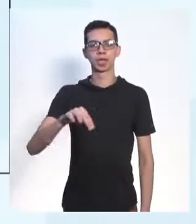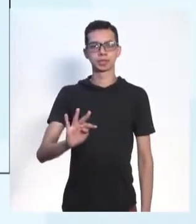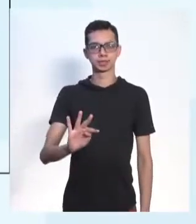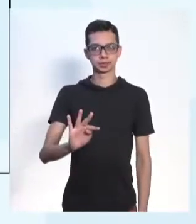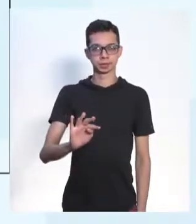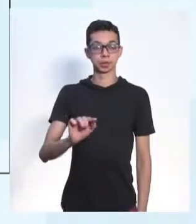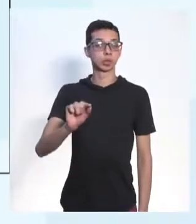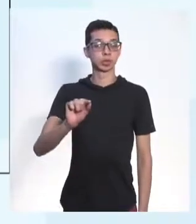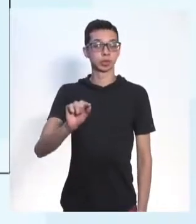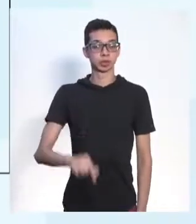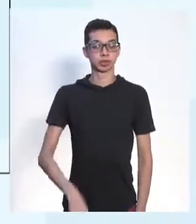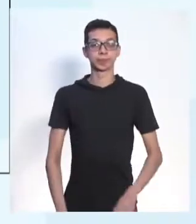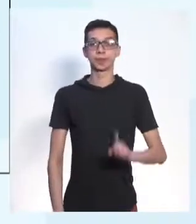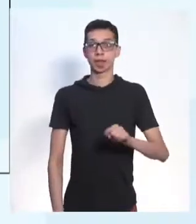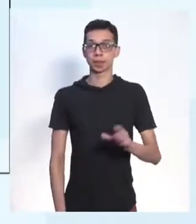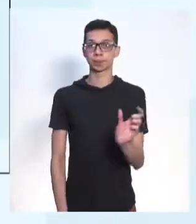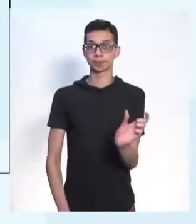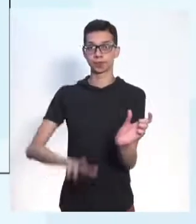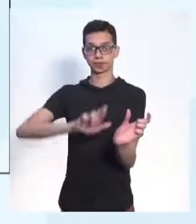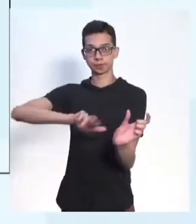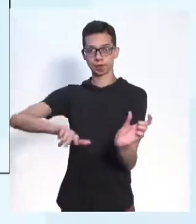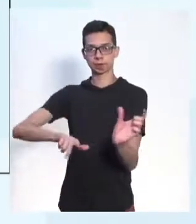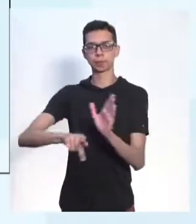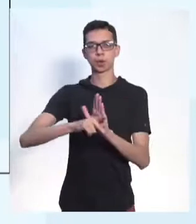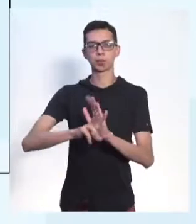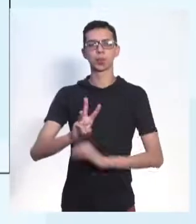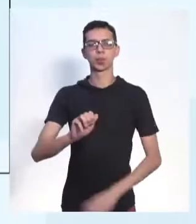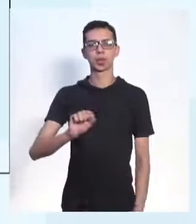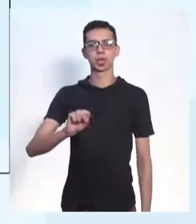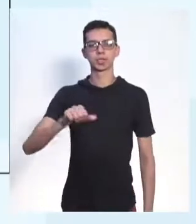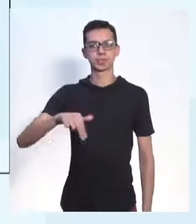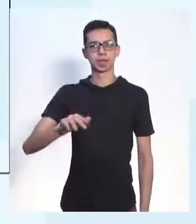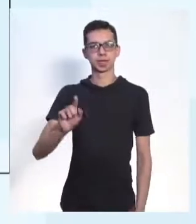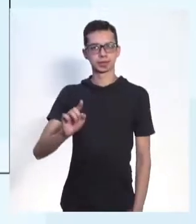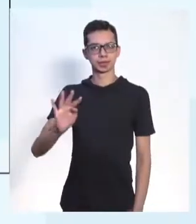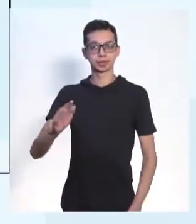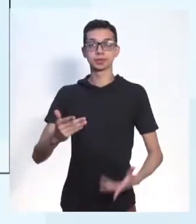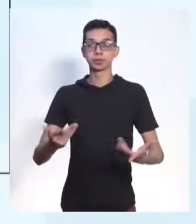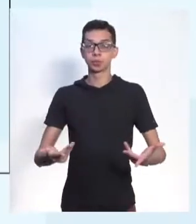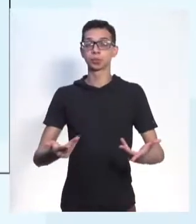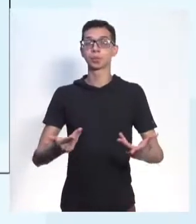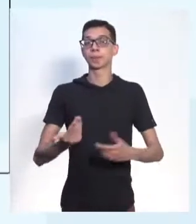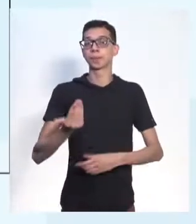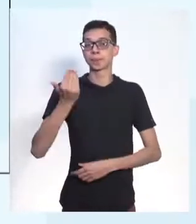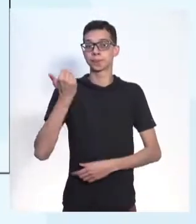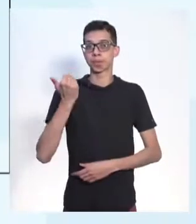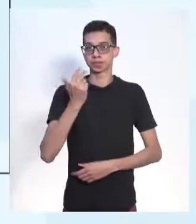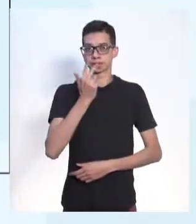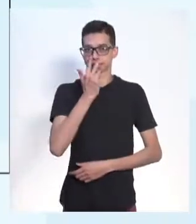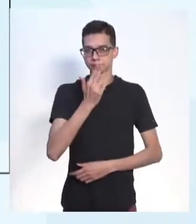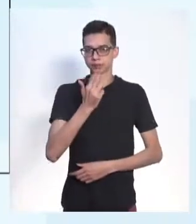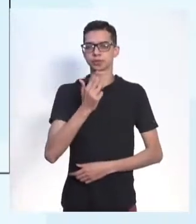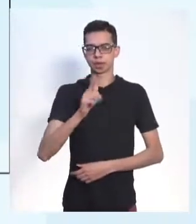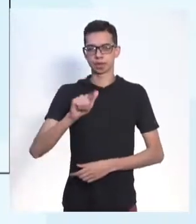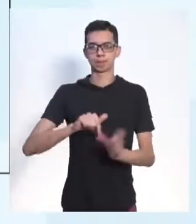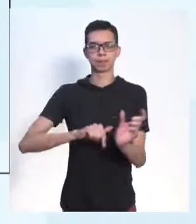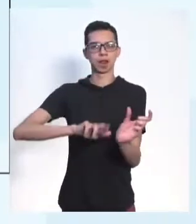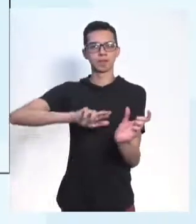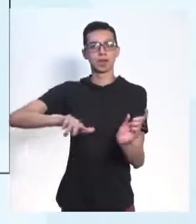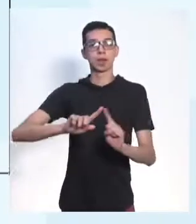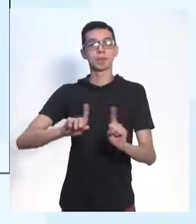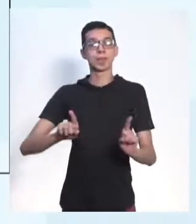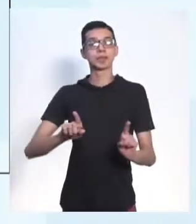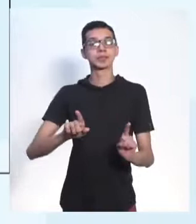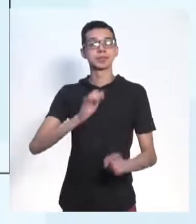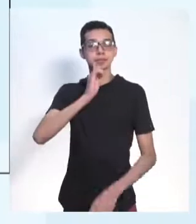plural do wasn't e ele é o passado. Então, ele é o passado no plural negativo. Então, aí quais